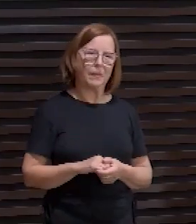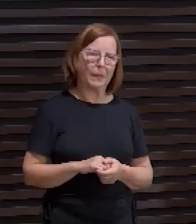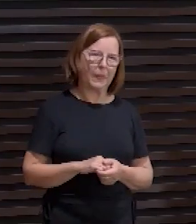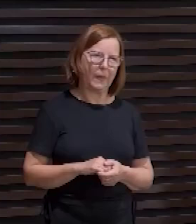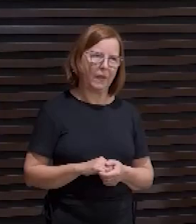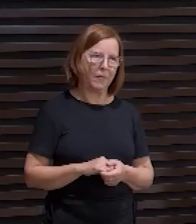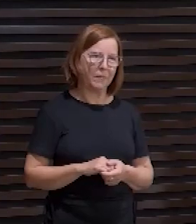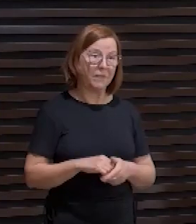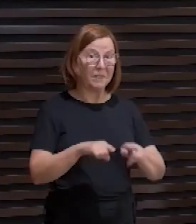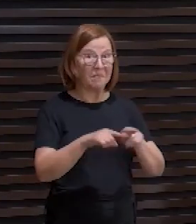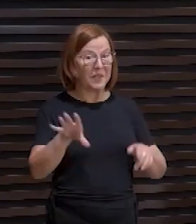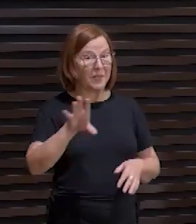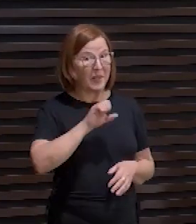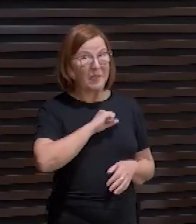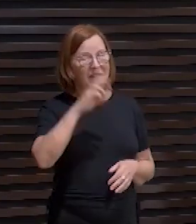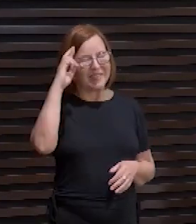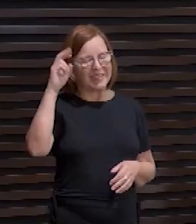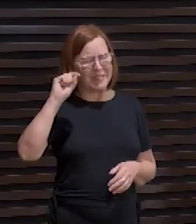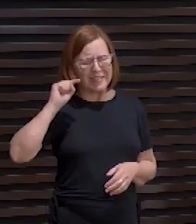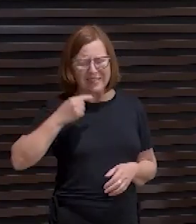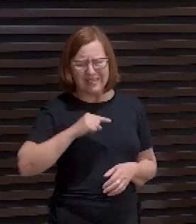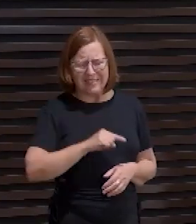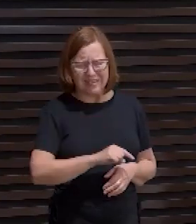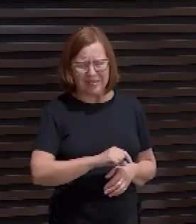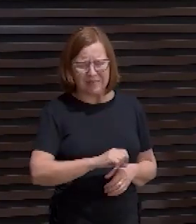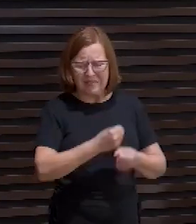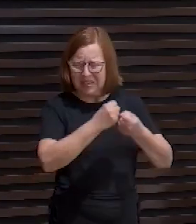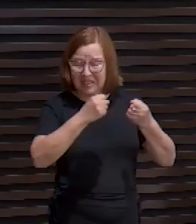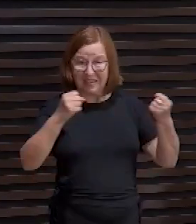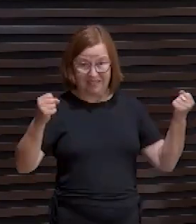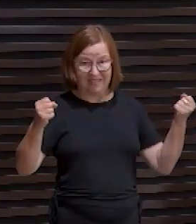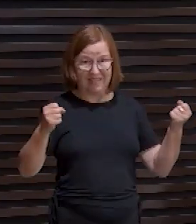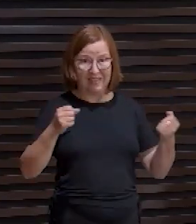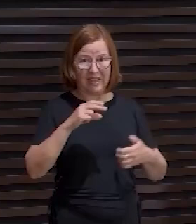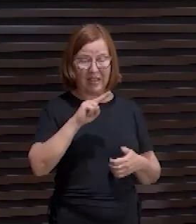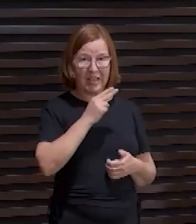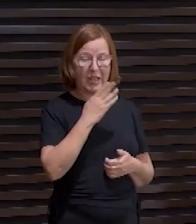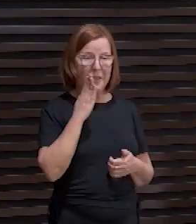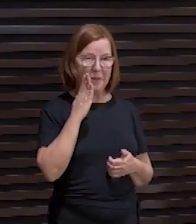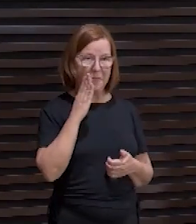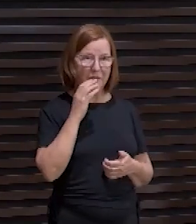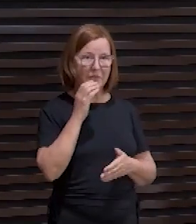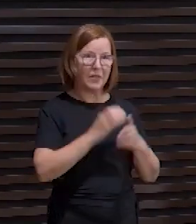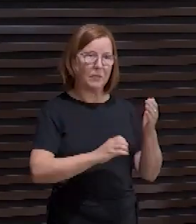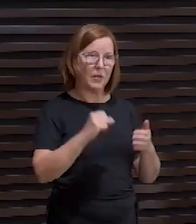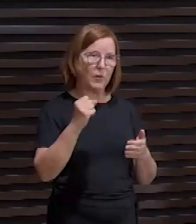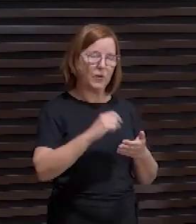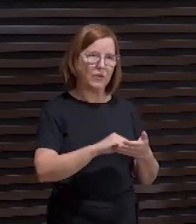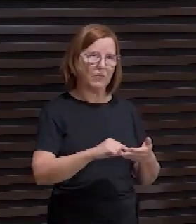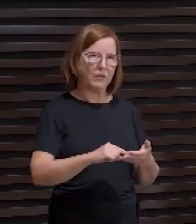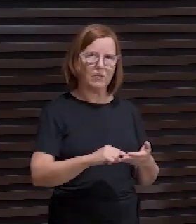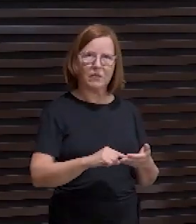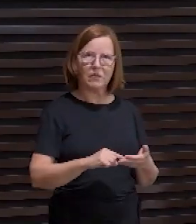E o amor do Senhor é absurdo, de grande. Olha para Hebreus, no capítulo 8, no verso 12, o que a palavra diz?